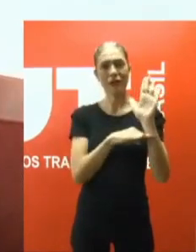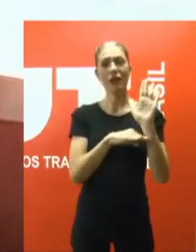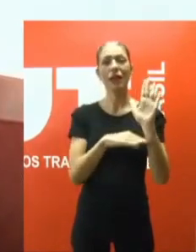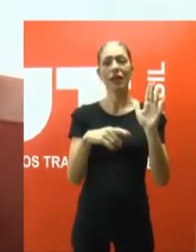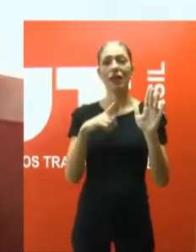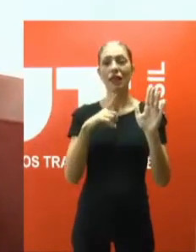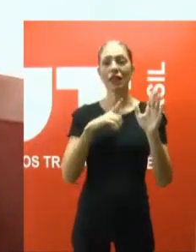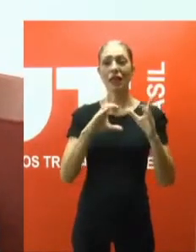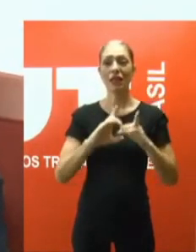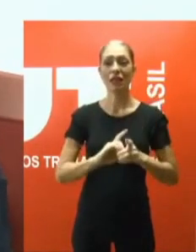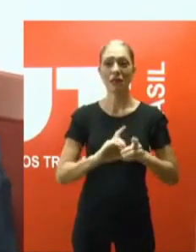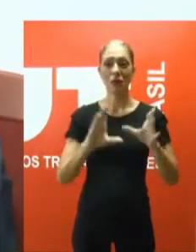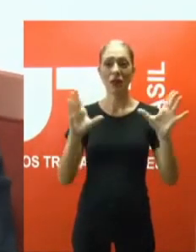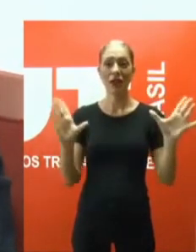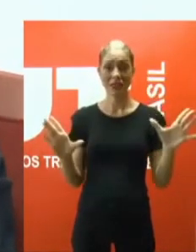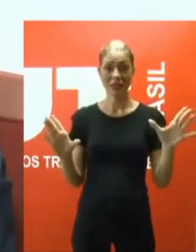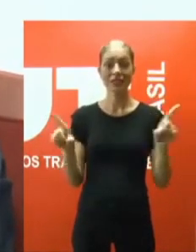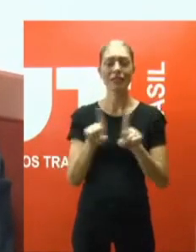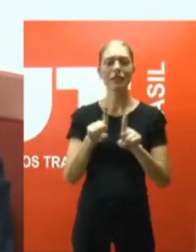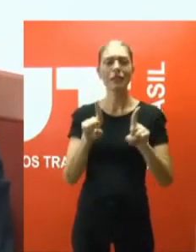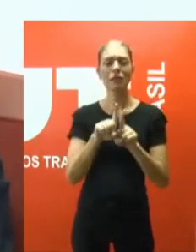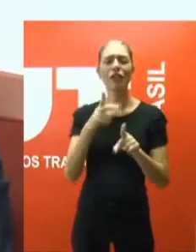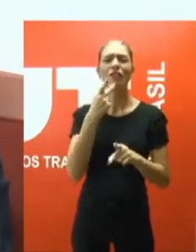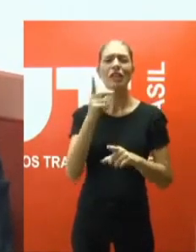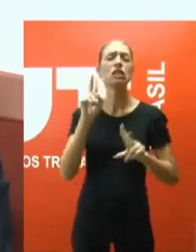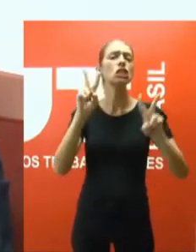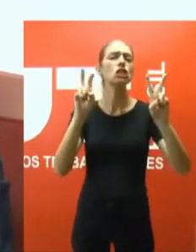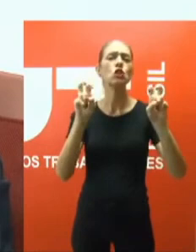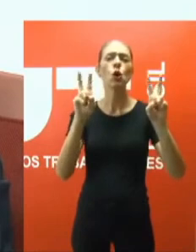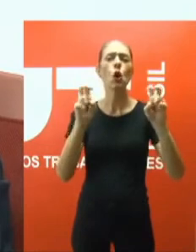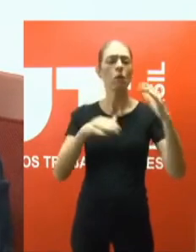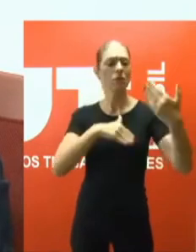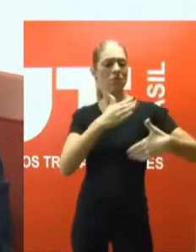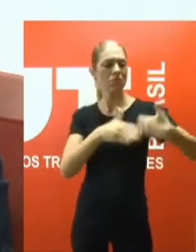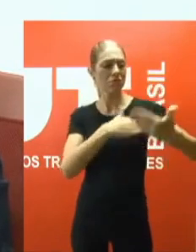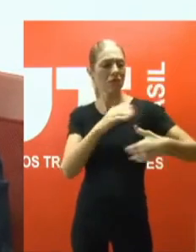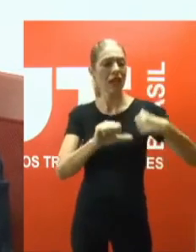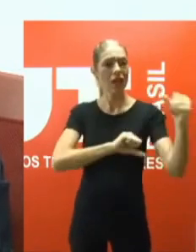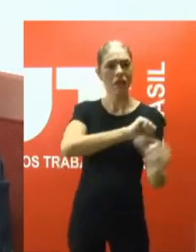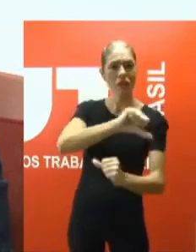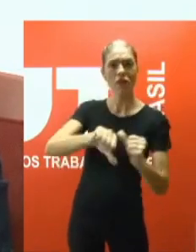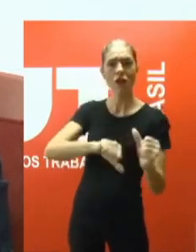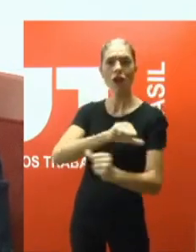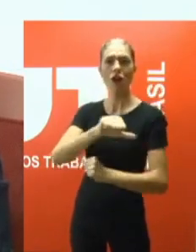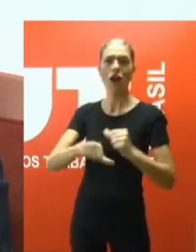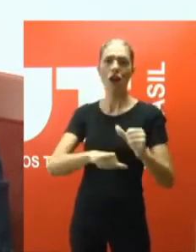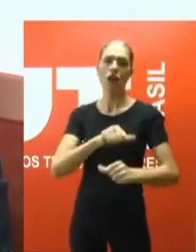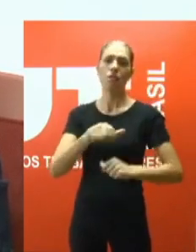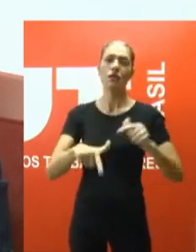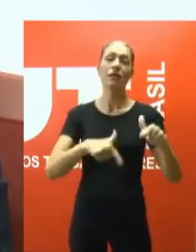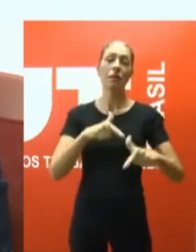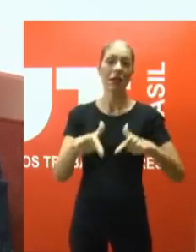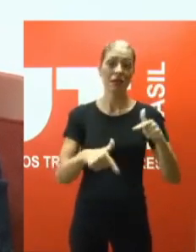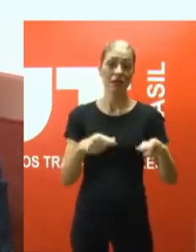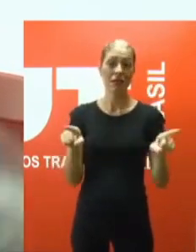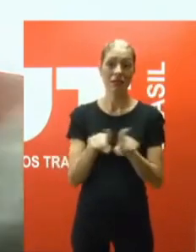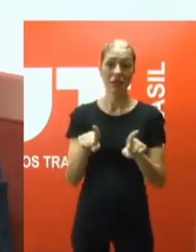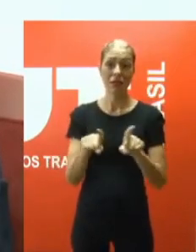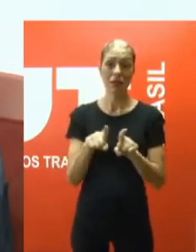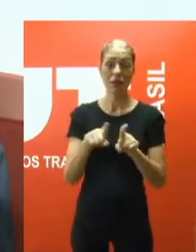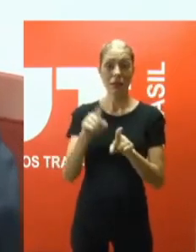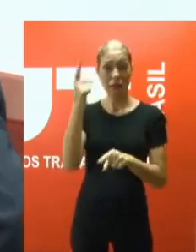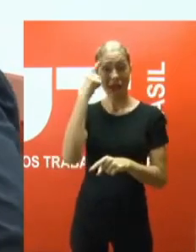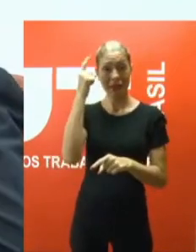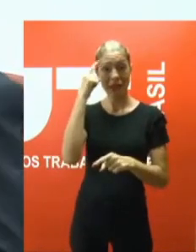da democracia, tratar de revogar a reforma trabalhista, rever todo o processo da reforma